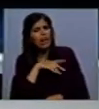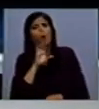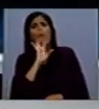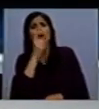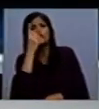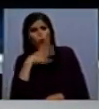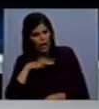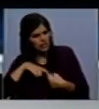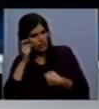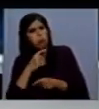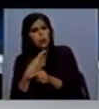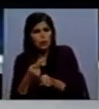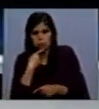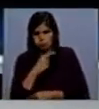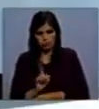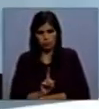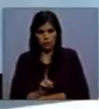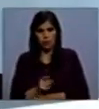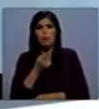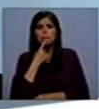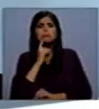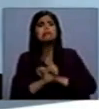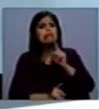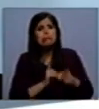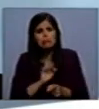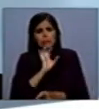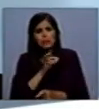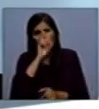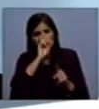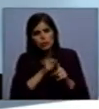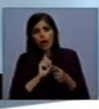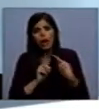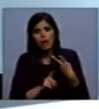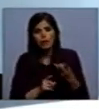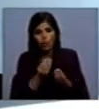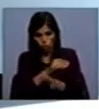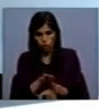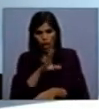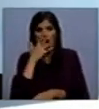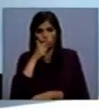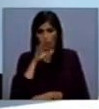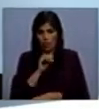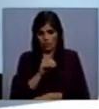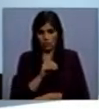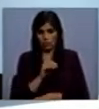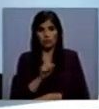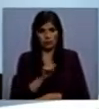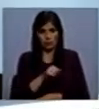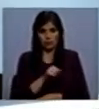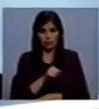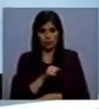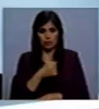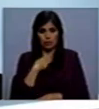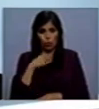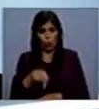isso leva no fundo eu espero que o grupo e este país nas quais são os objetivos do g20 sim eu trabalhei